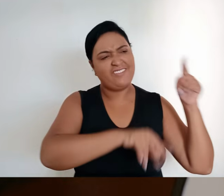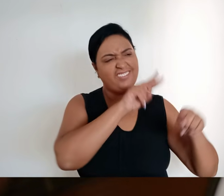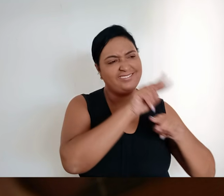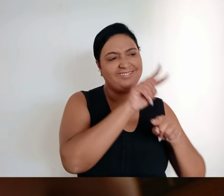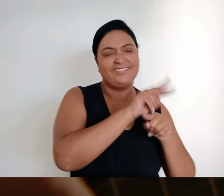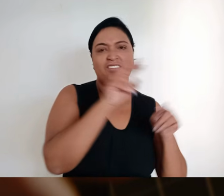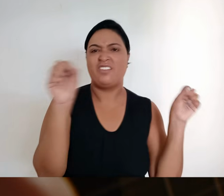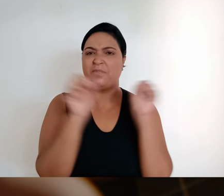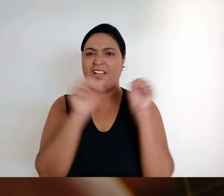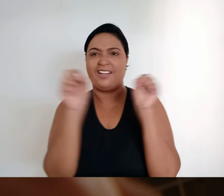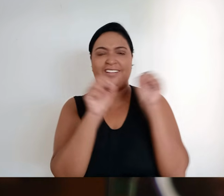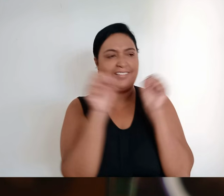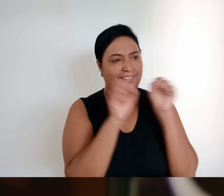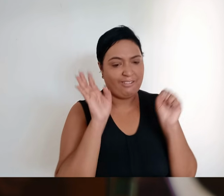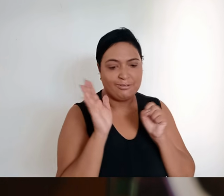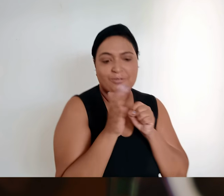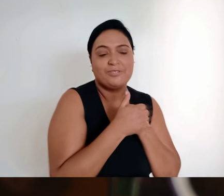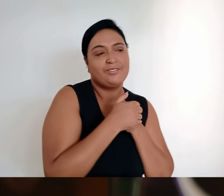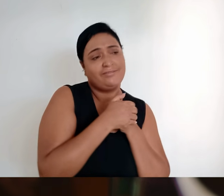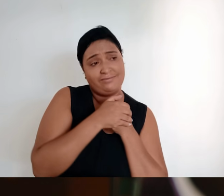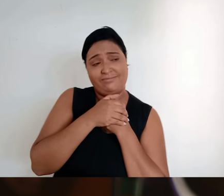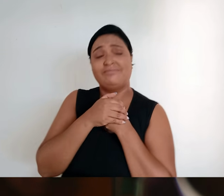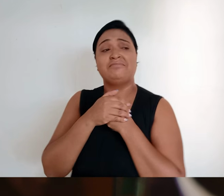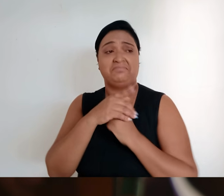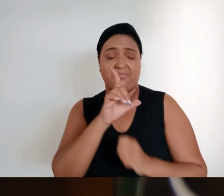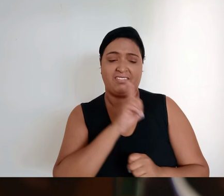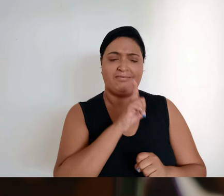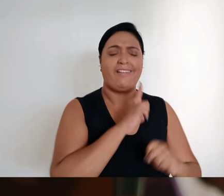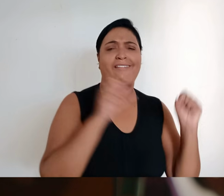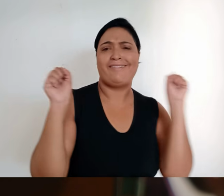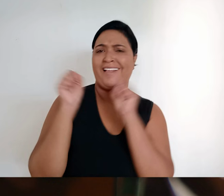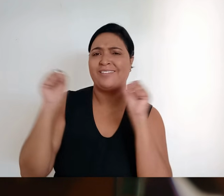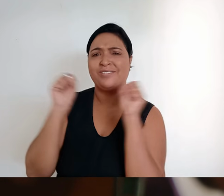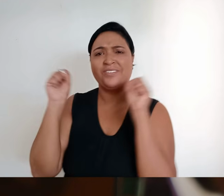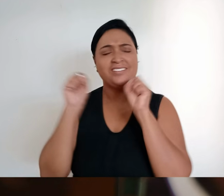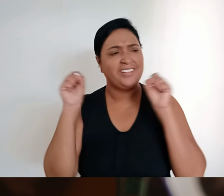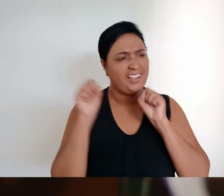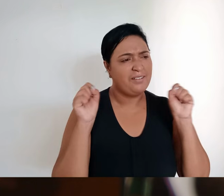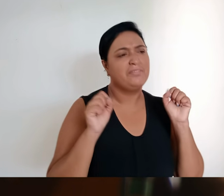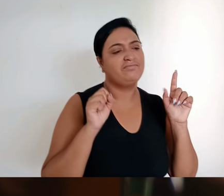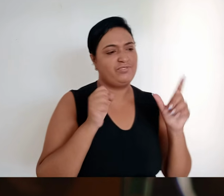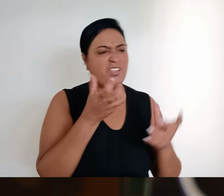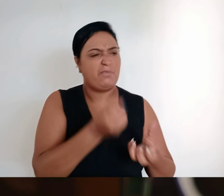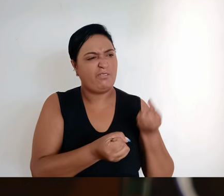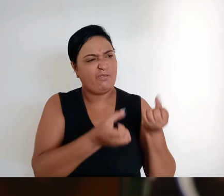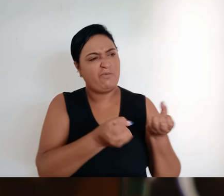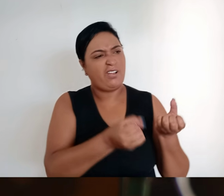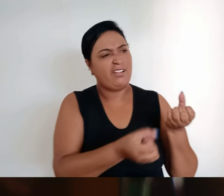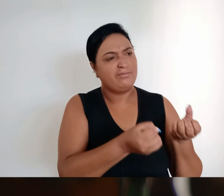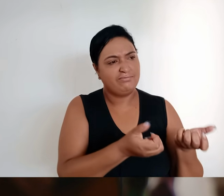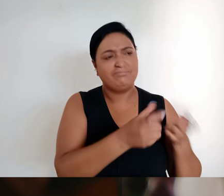estimação, que eu adoro pelo inverso, que eu odeio com adoração. Ah, meu